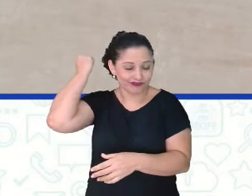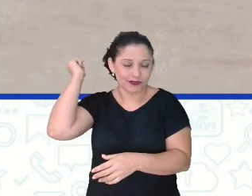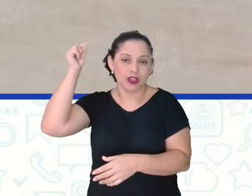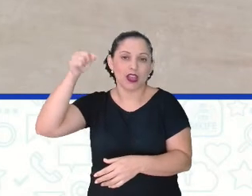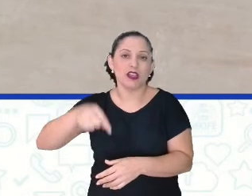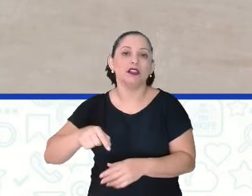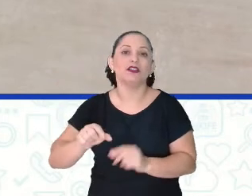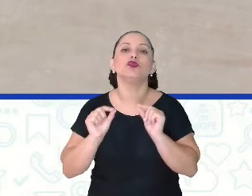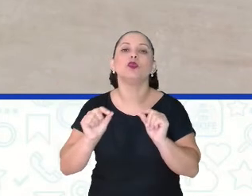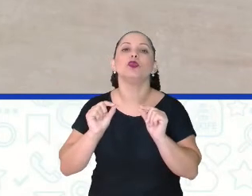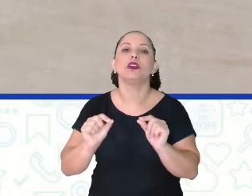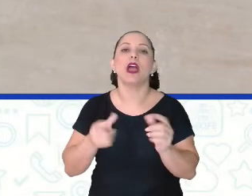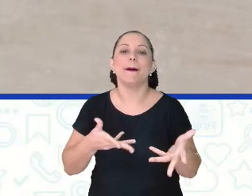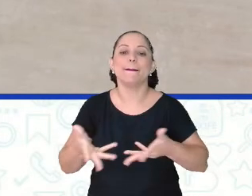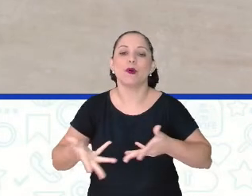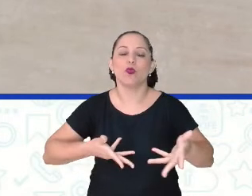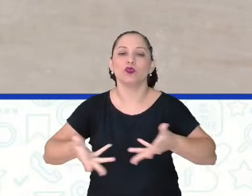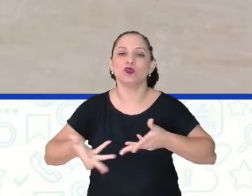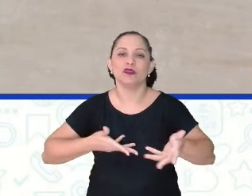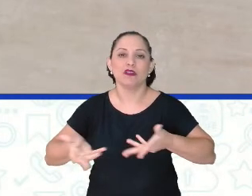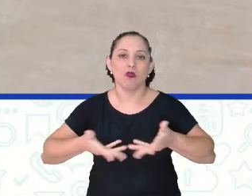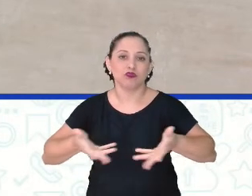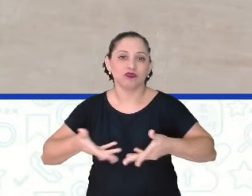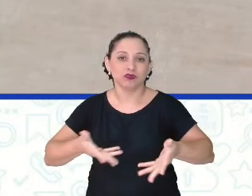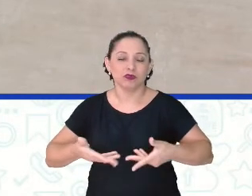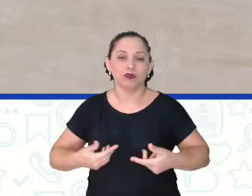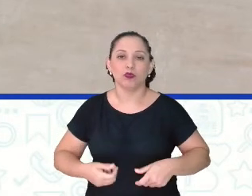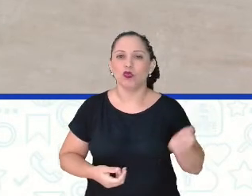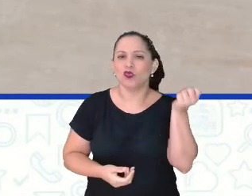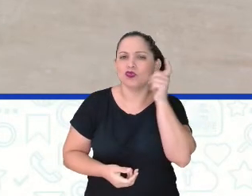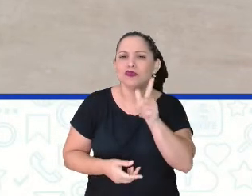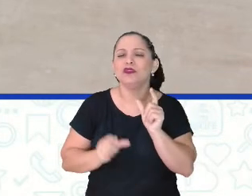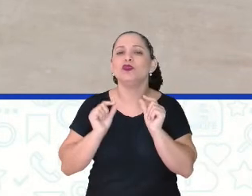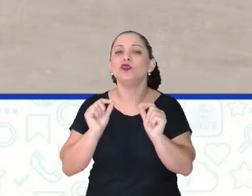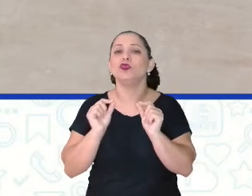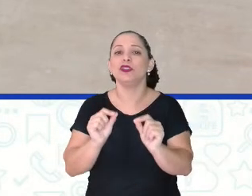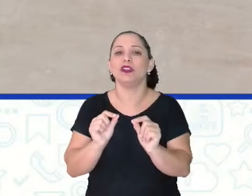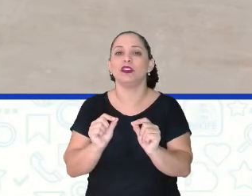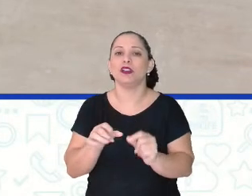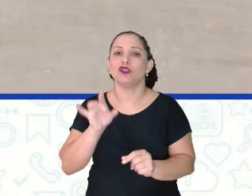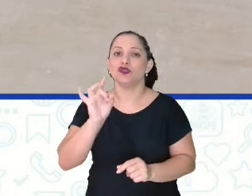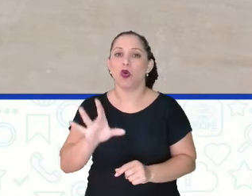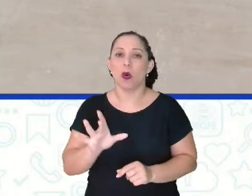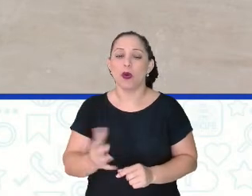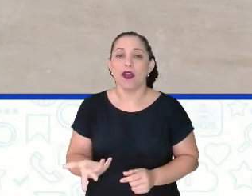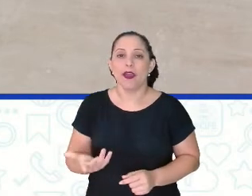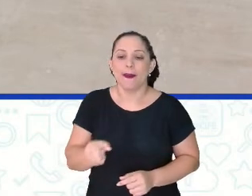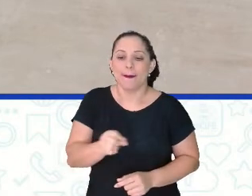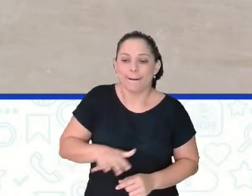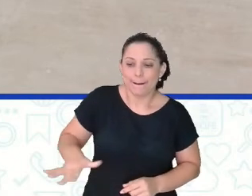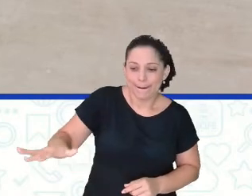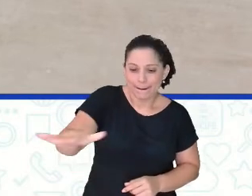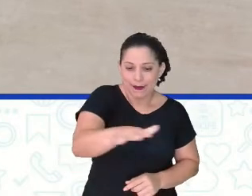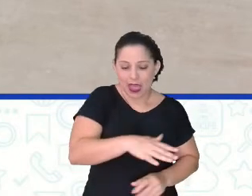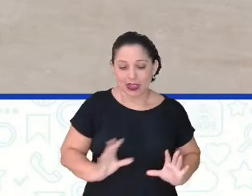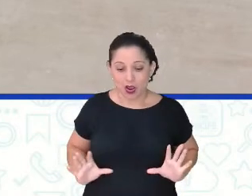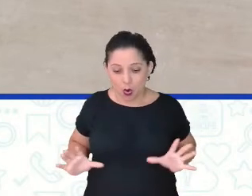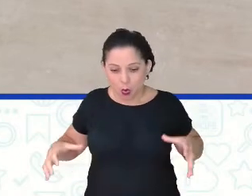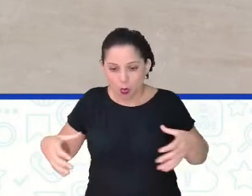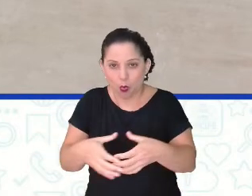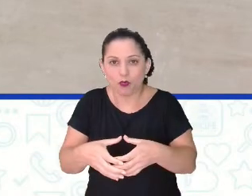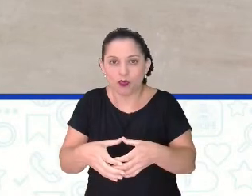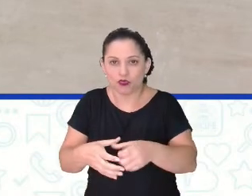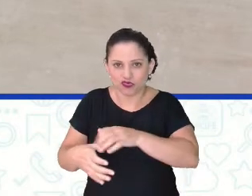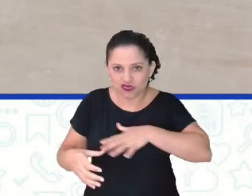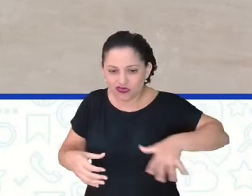os meios de produção e os frutos do trabalho eram propriedade